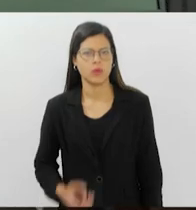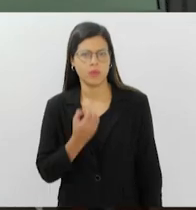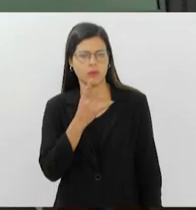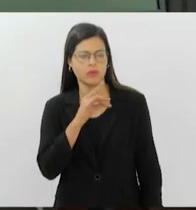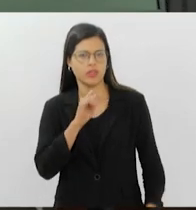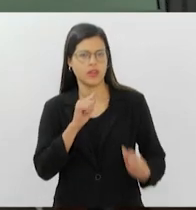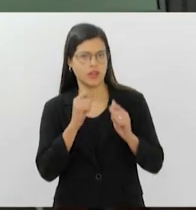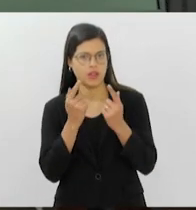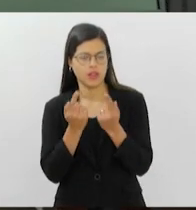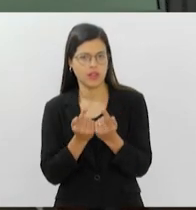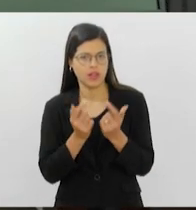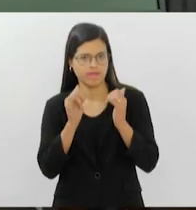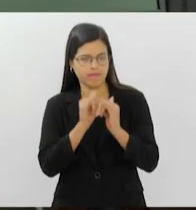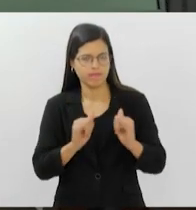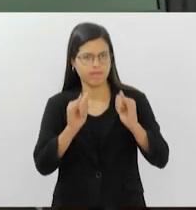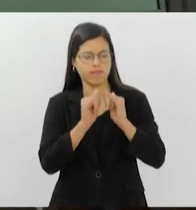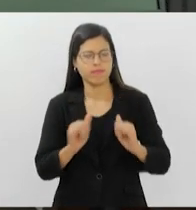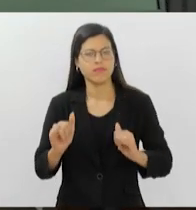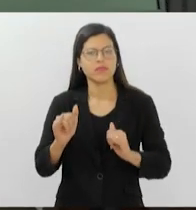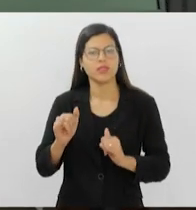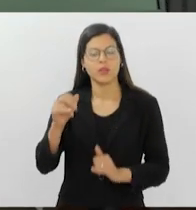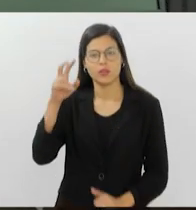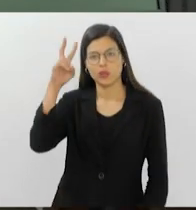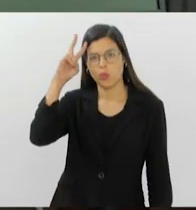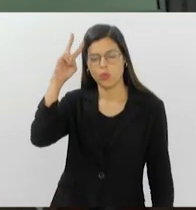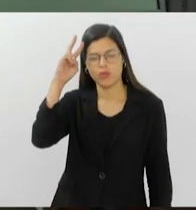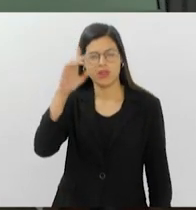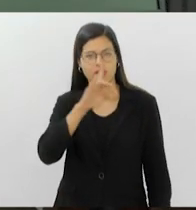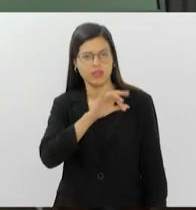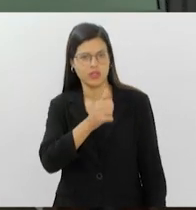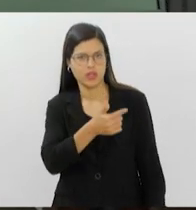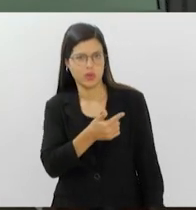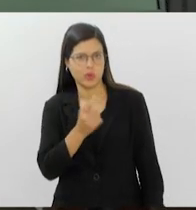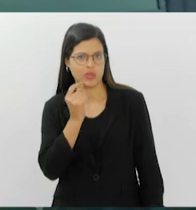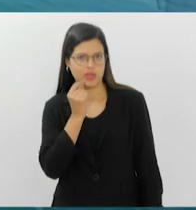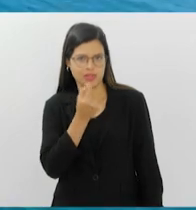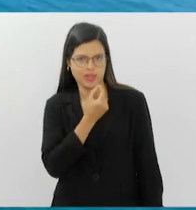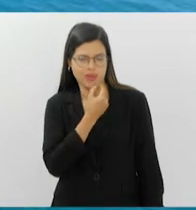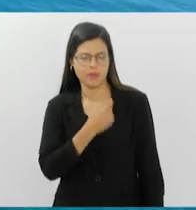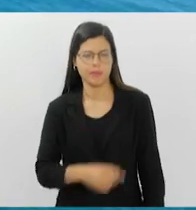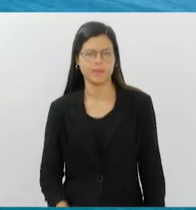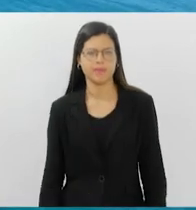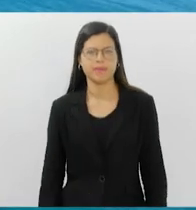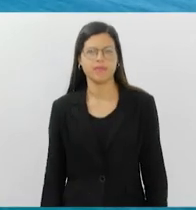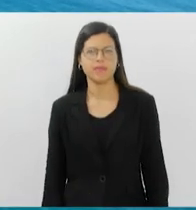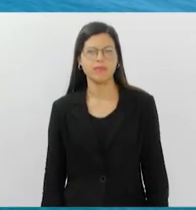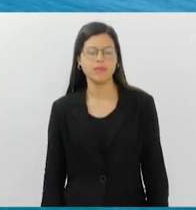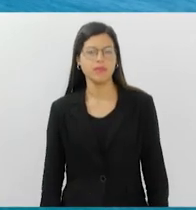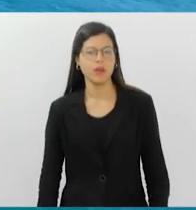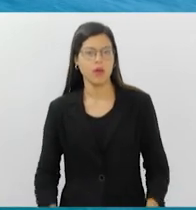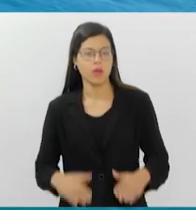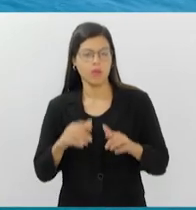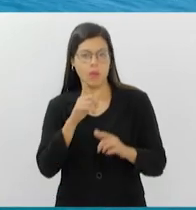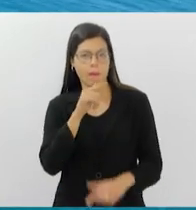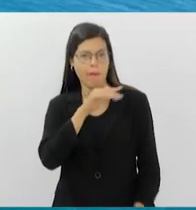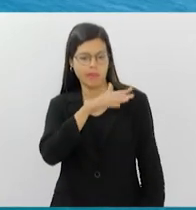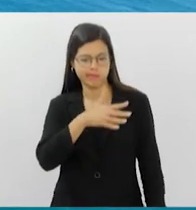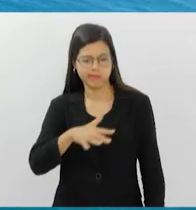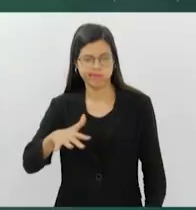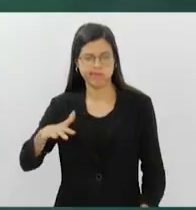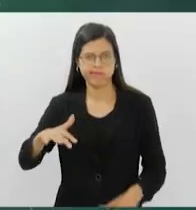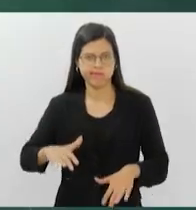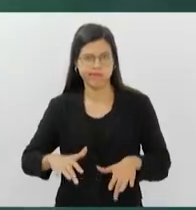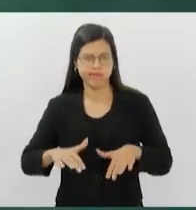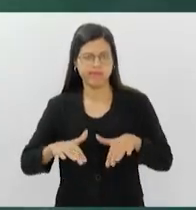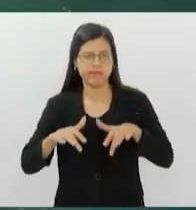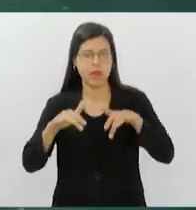o bom dia alerge traz os seguintes destaques nesta segunda-feira 2 de setembro aumento do nível do mar pode afetar